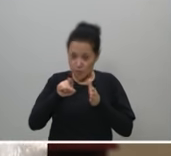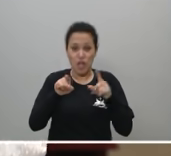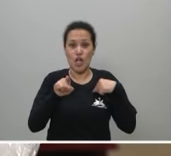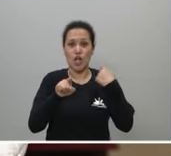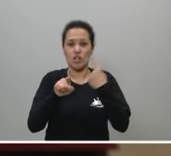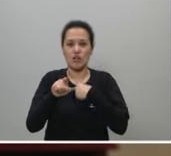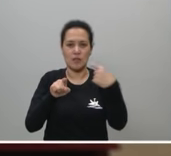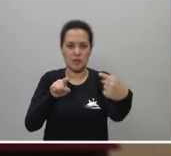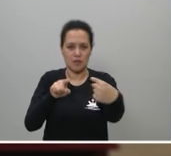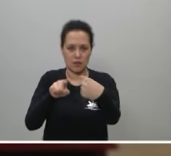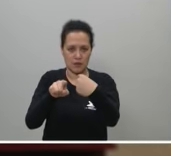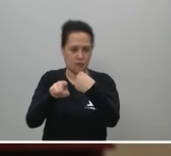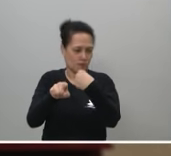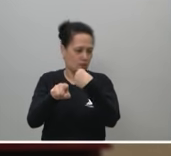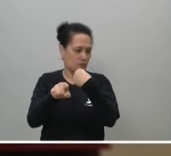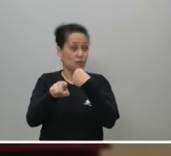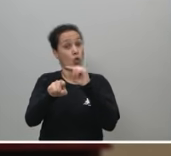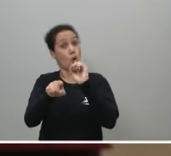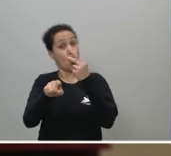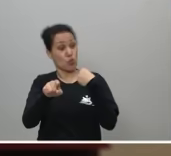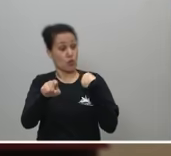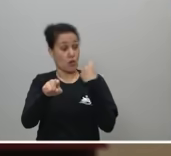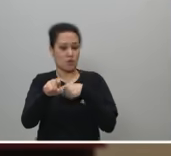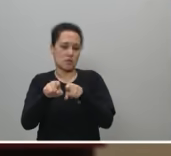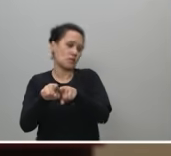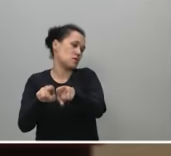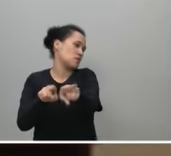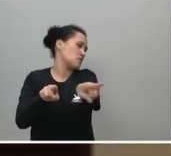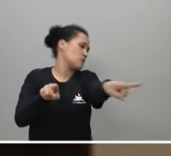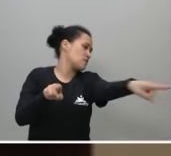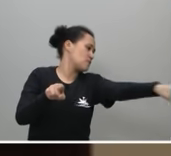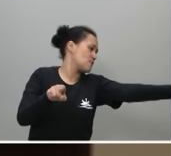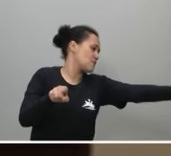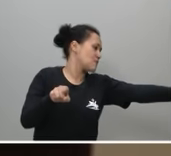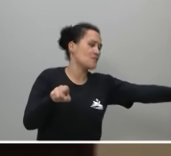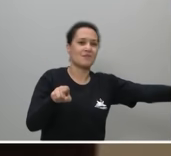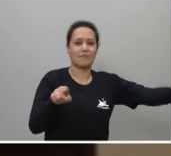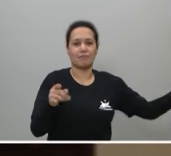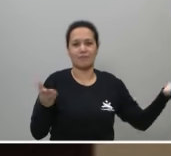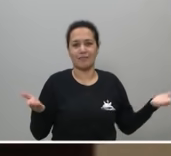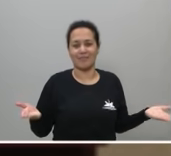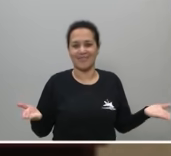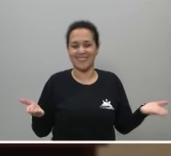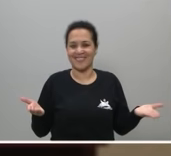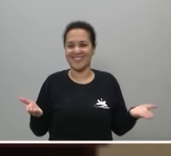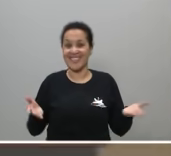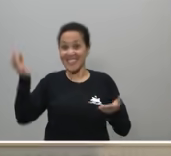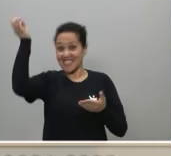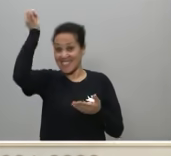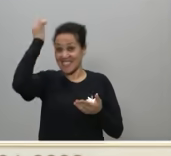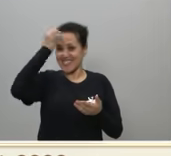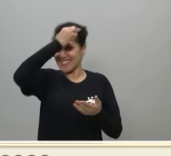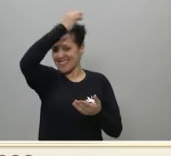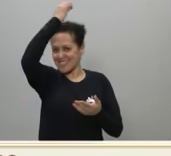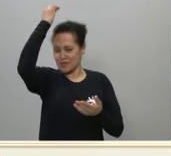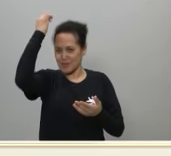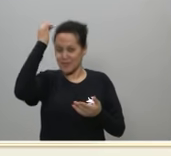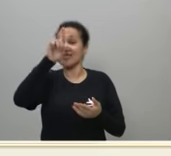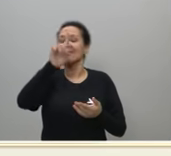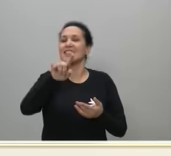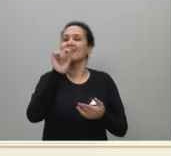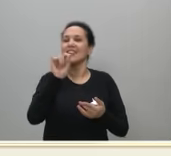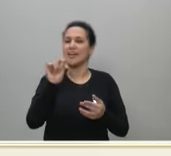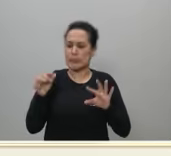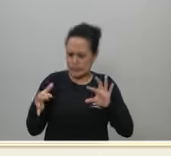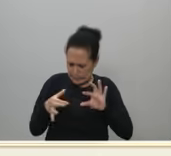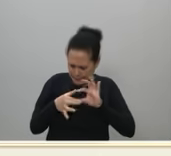desviarmos de Deus, eu diria que é o Espírito Santo, é aquele que mantém o elo, dizendo: eu o resgato,